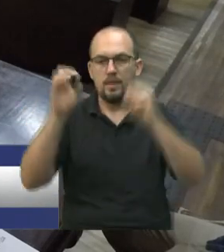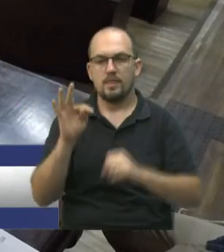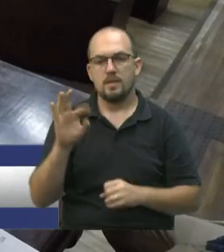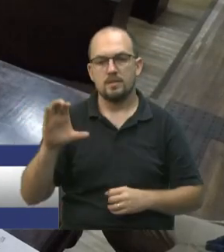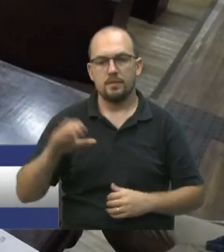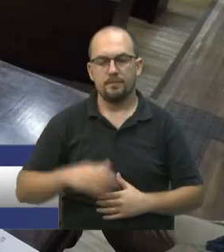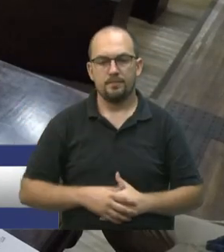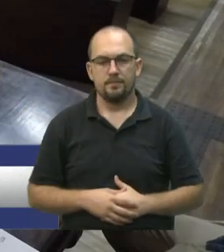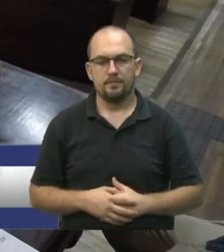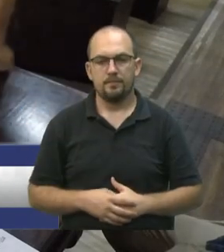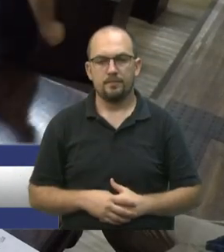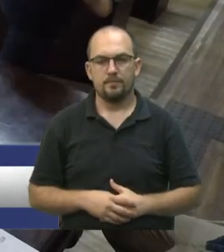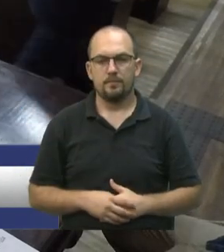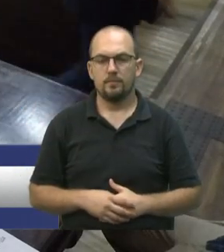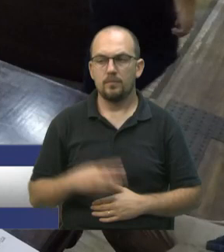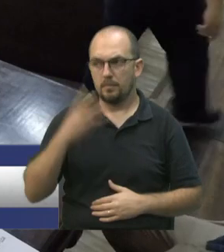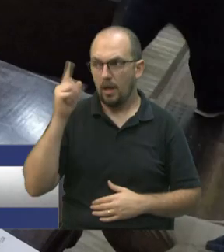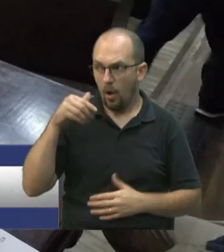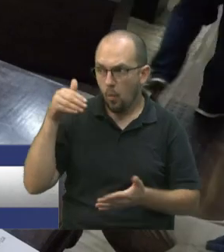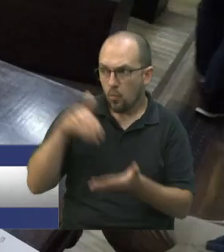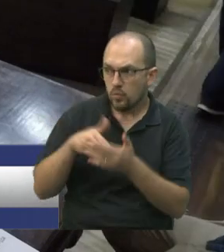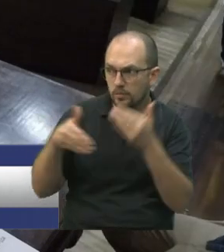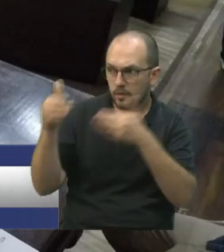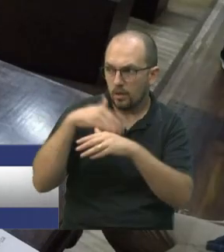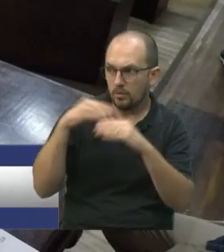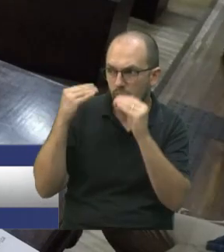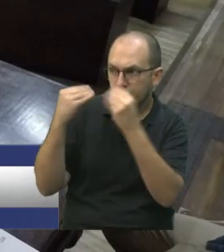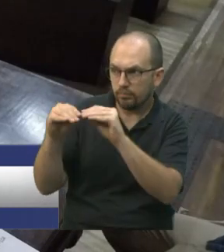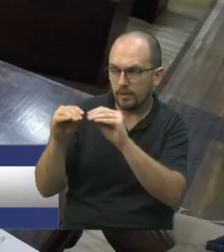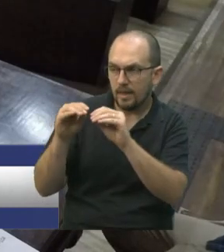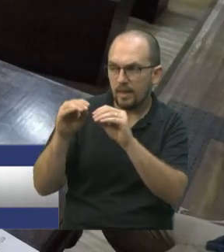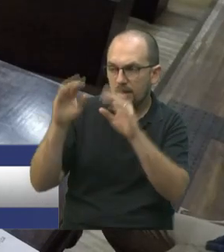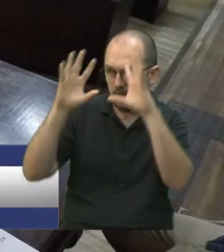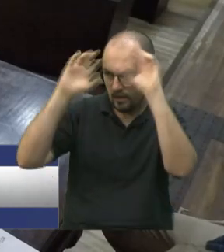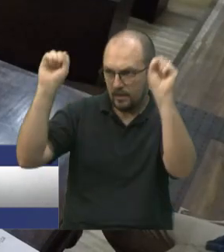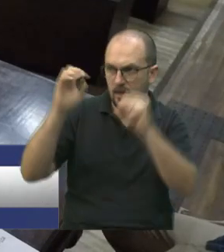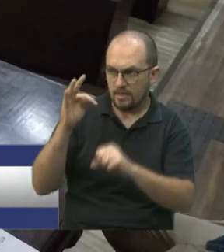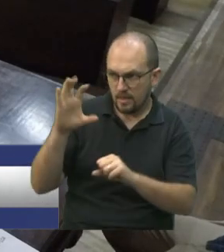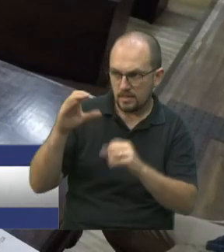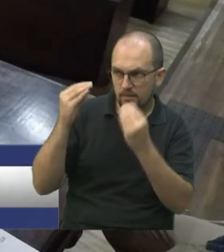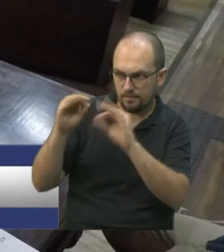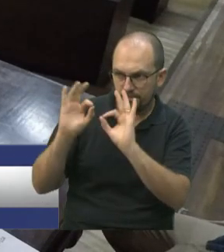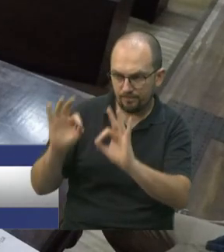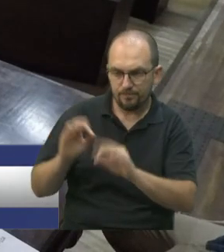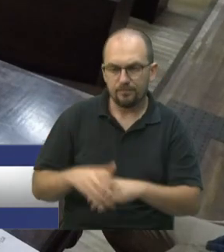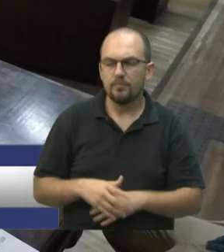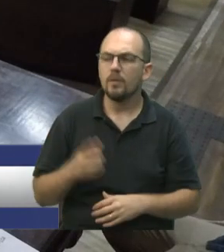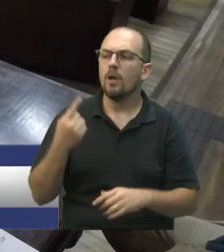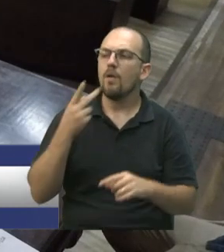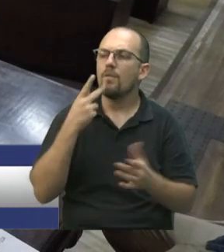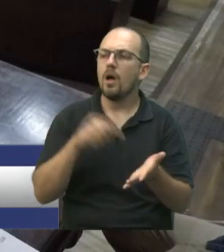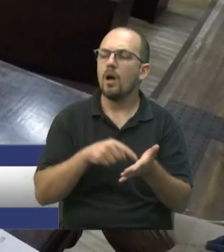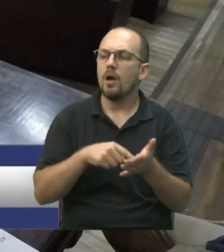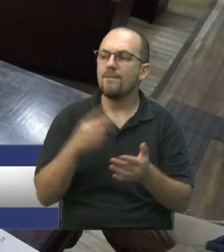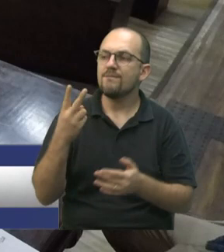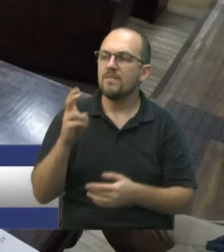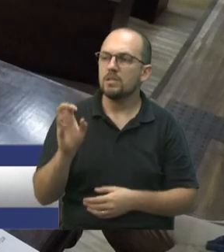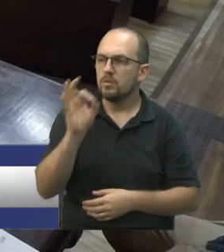O que vai para o tribunal, então, é o último slide ali. Até porque, quando coloca aqui aplicação mínima de